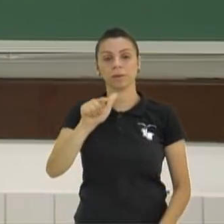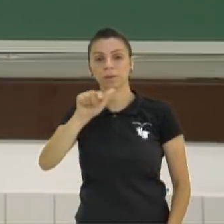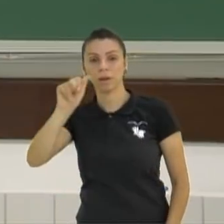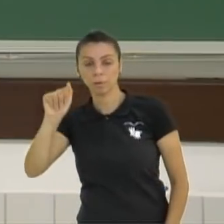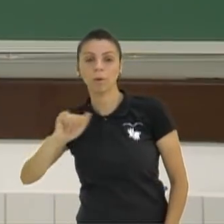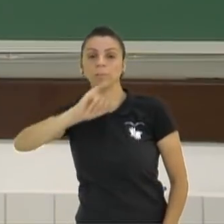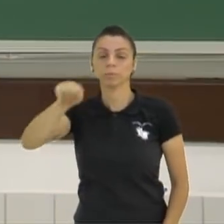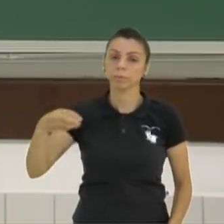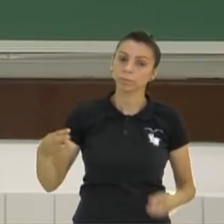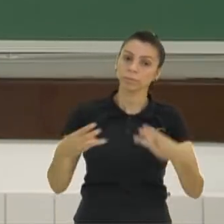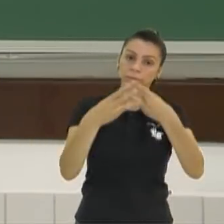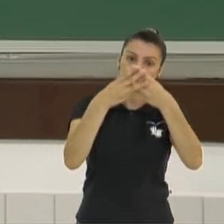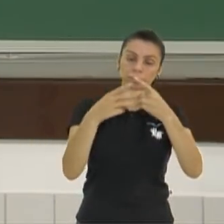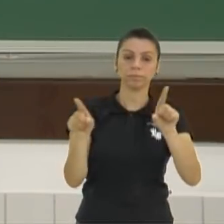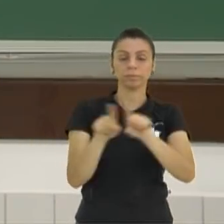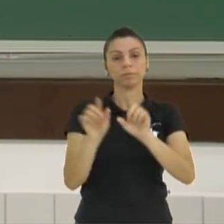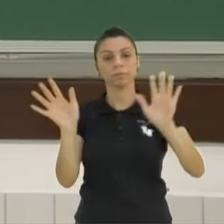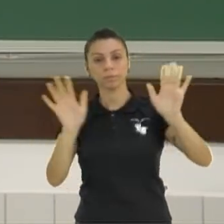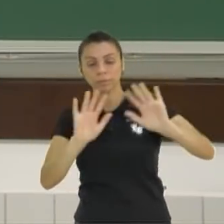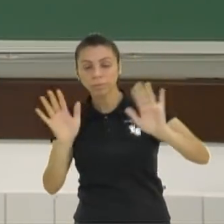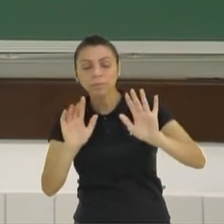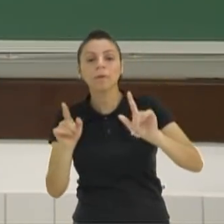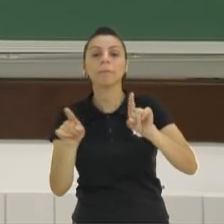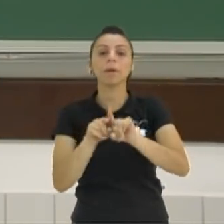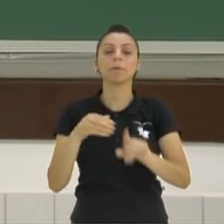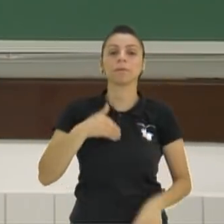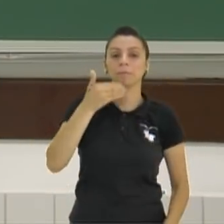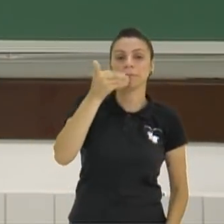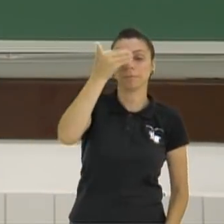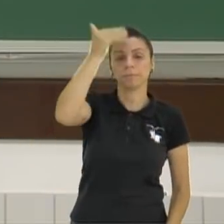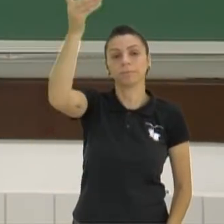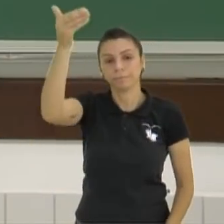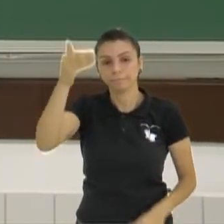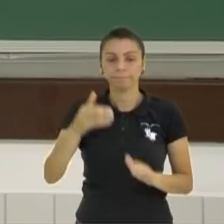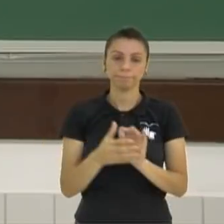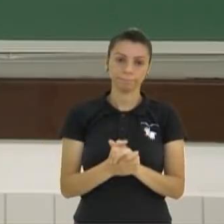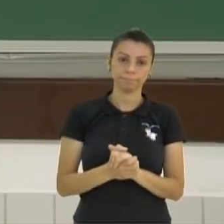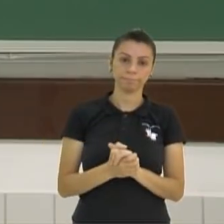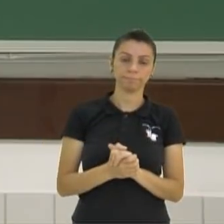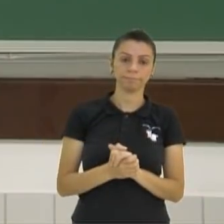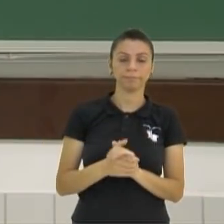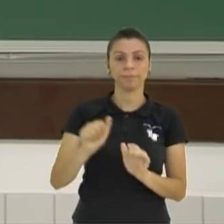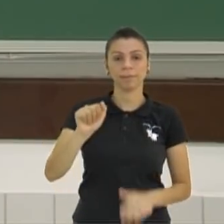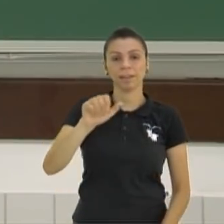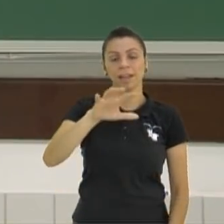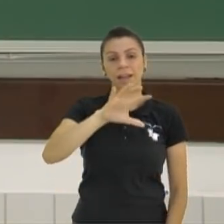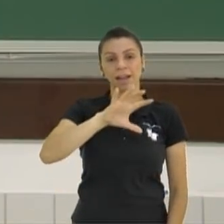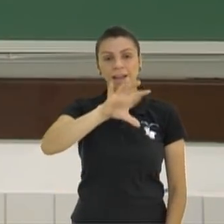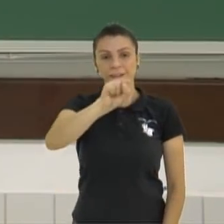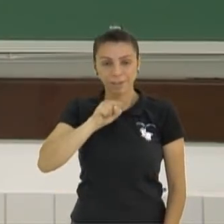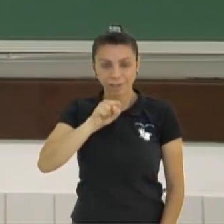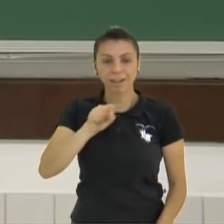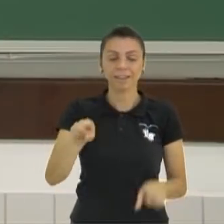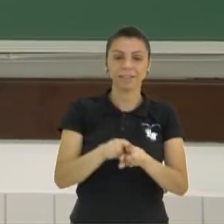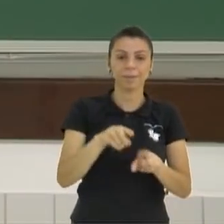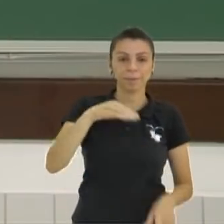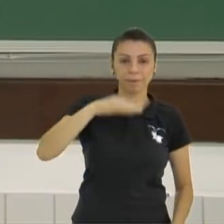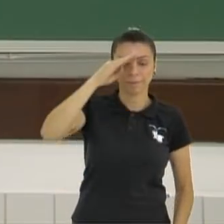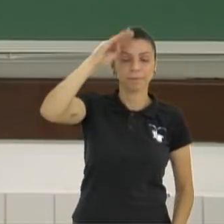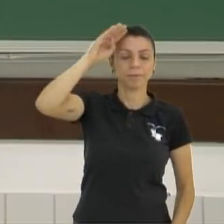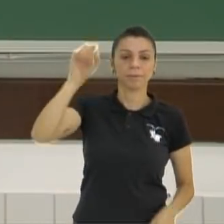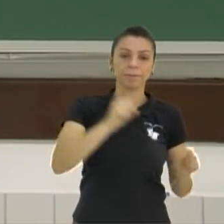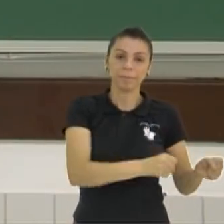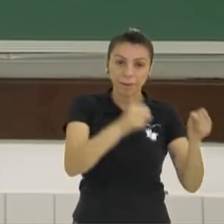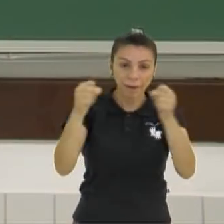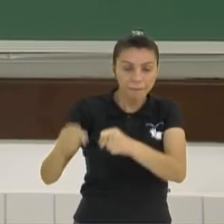do judaísmo, Salam Aleikum para quem é do islamismo, Axé para quem é de candomblé, Saravá para quem é